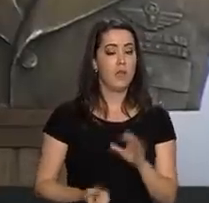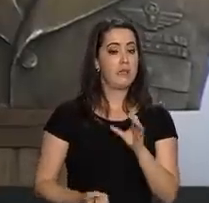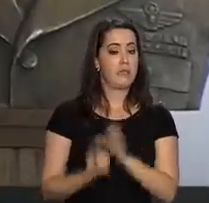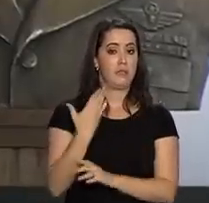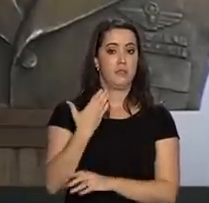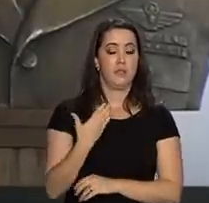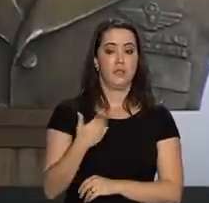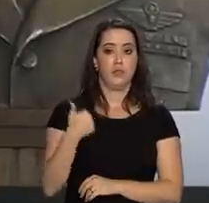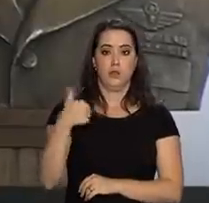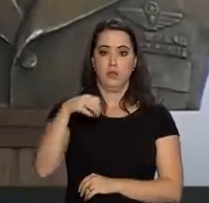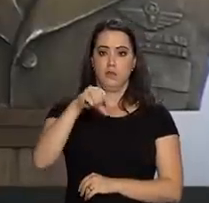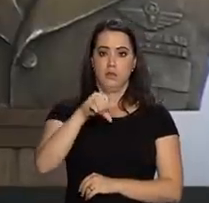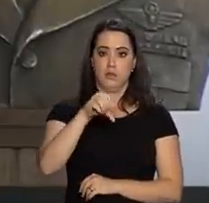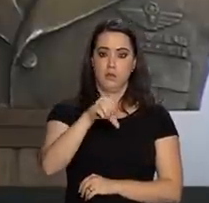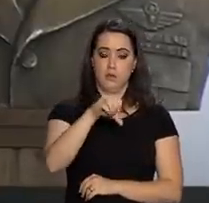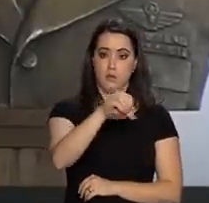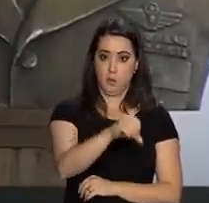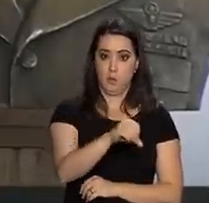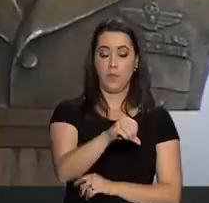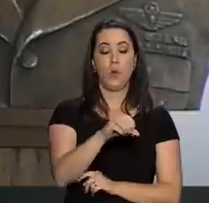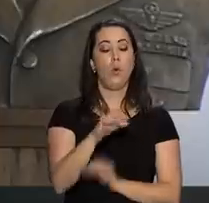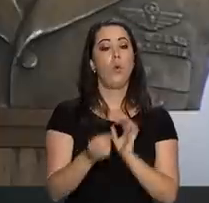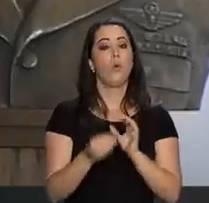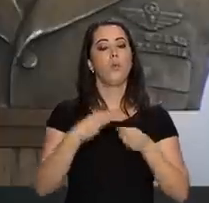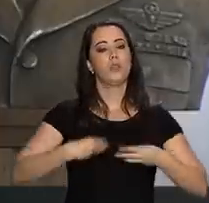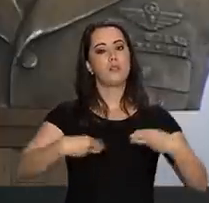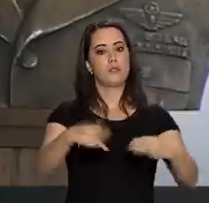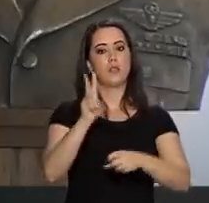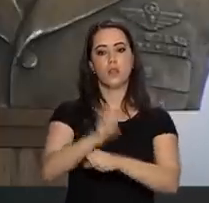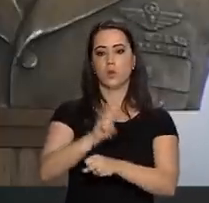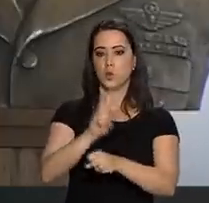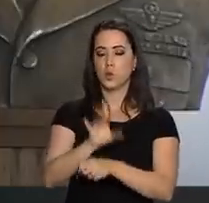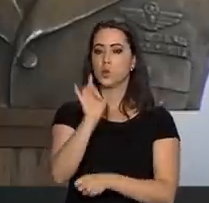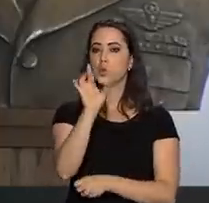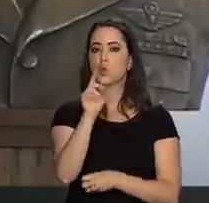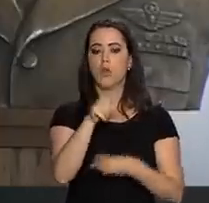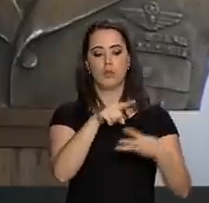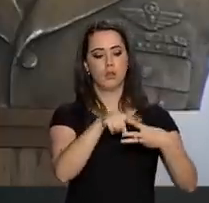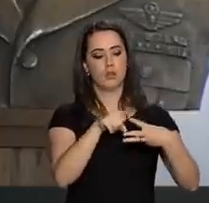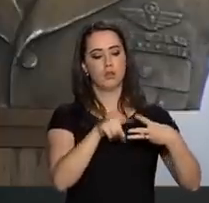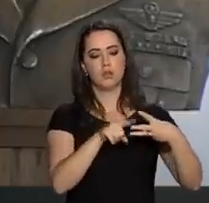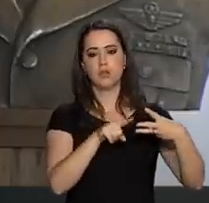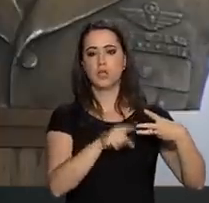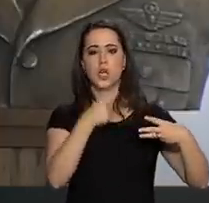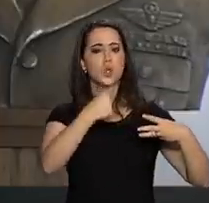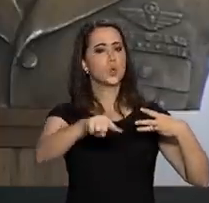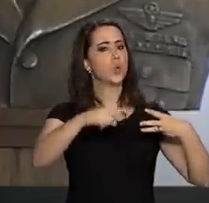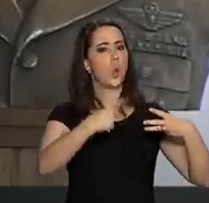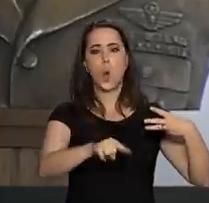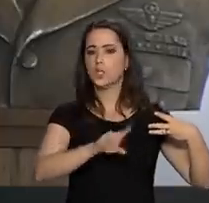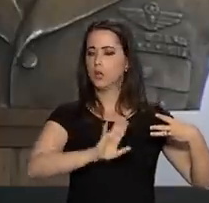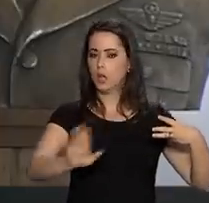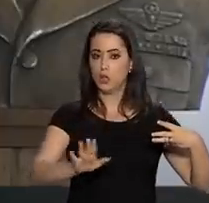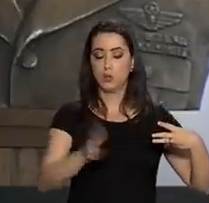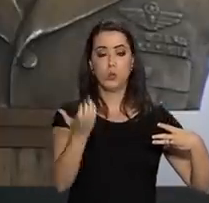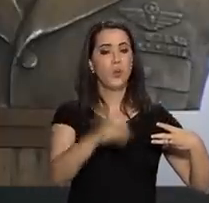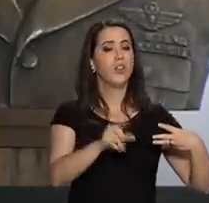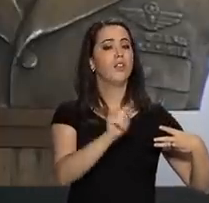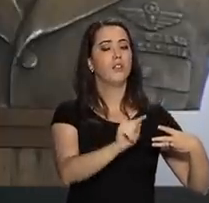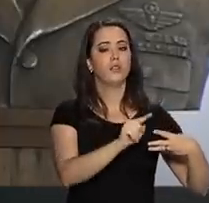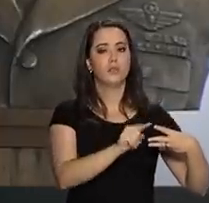Criou-se em 99 o Ministério da Defesa. Apenas 3 deputados votaram contra a criação do Ministério da